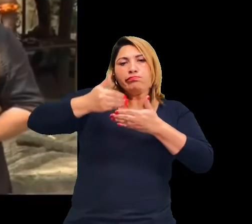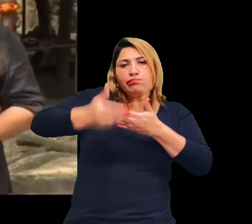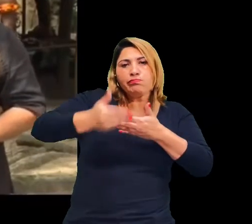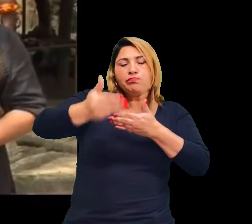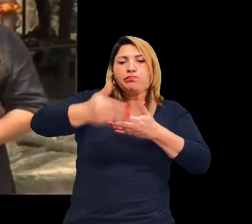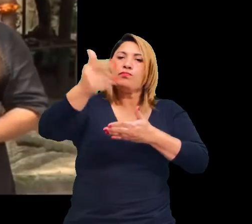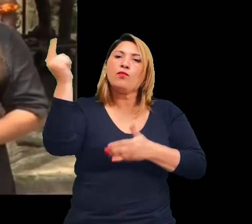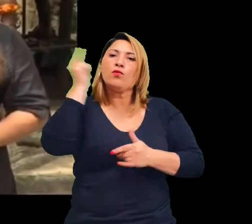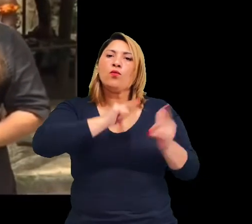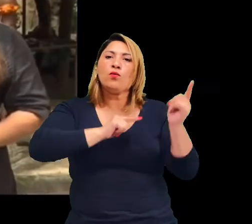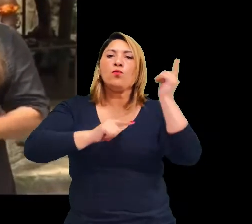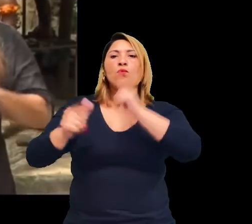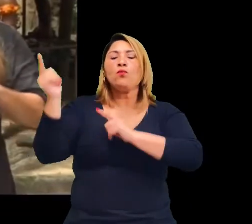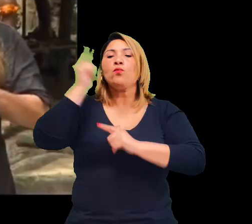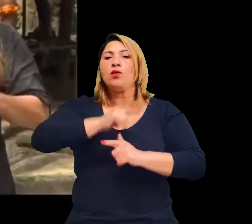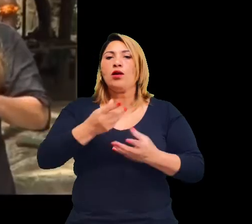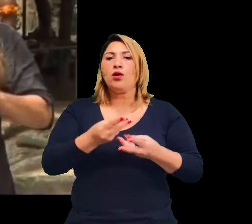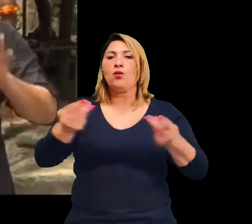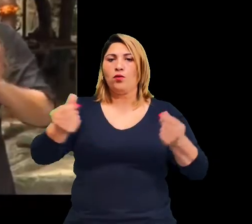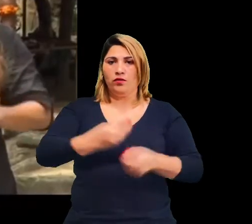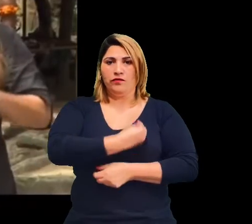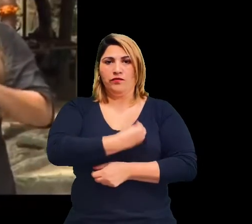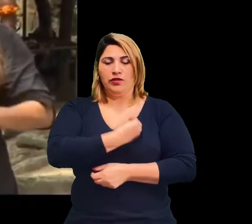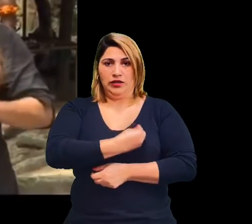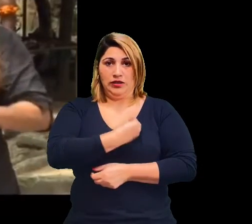conquistar qualidade de vida para cerca